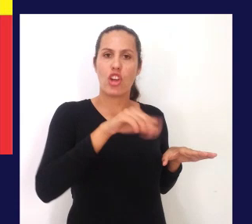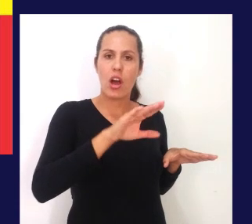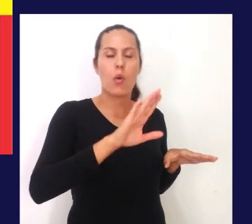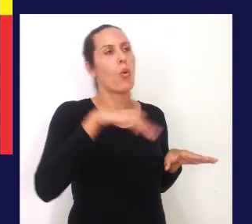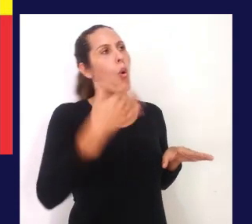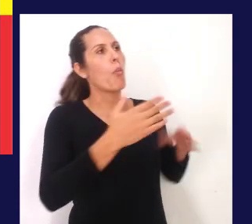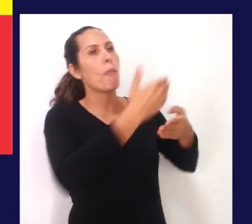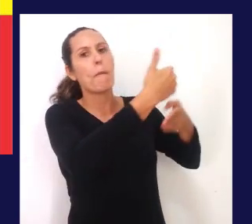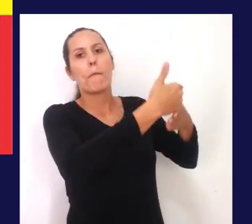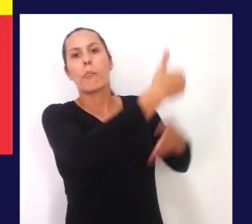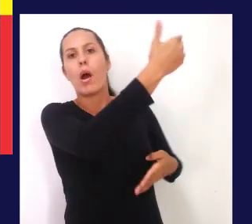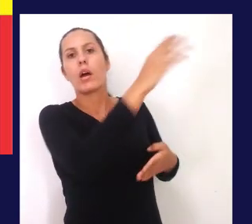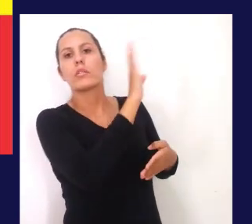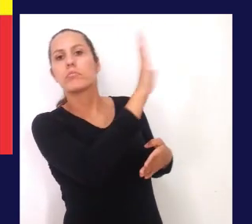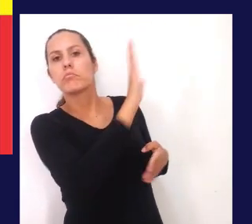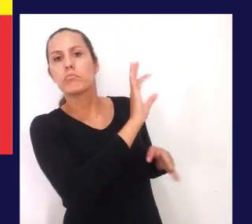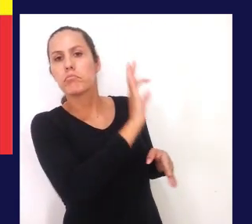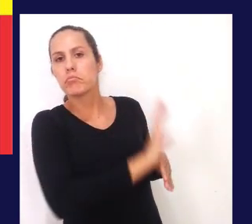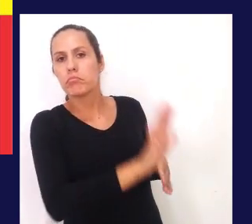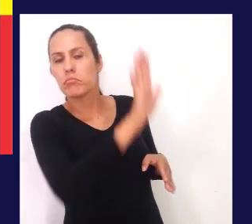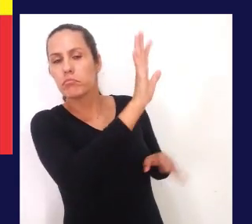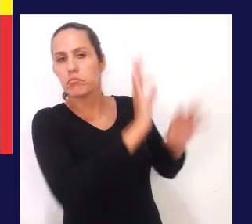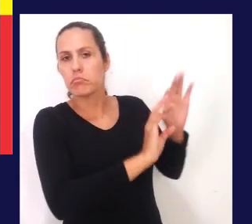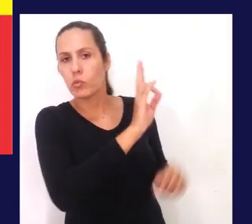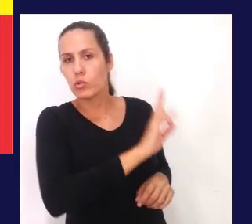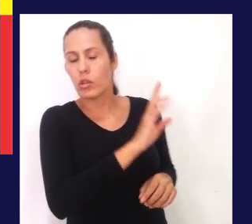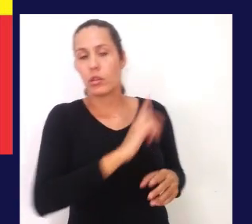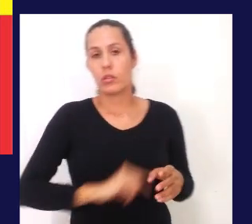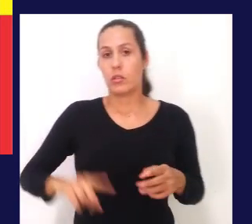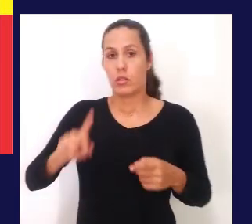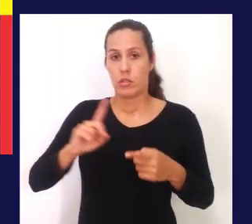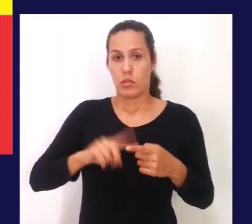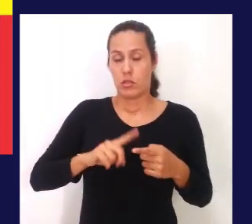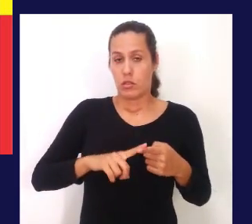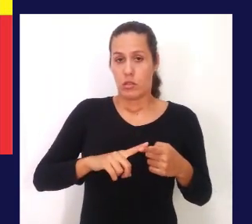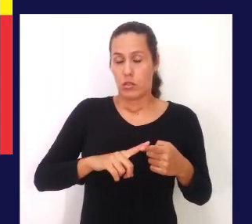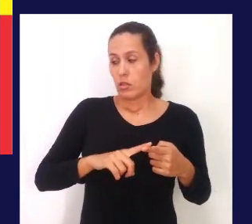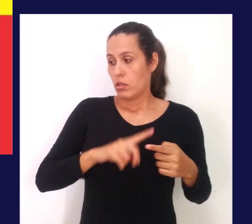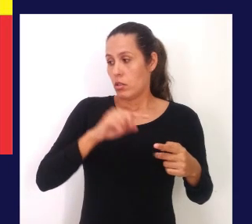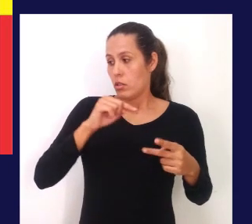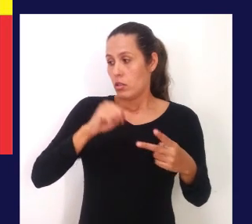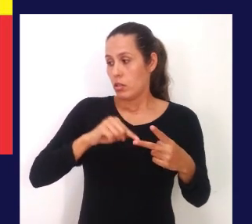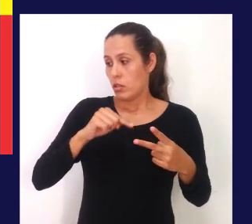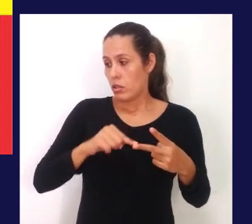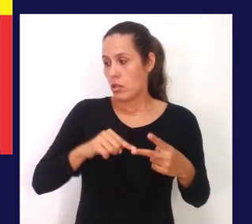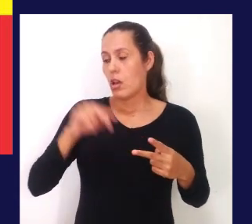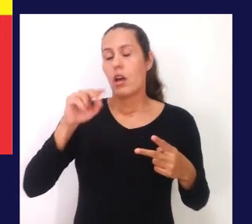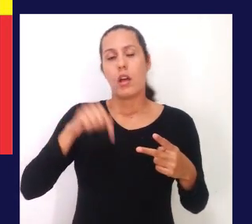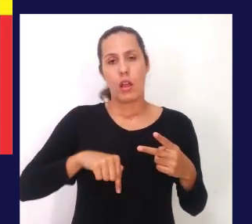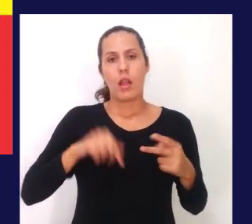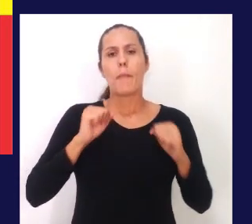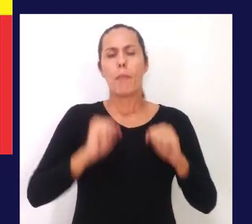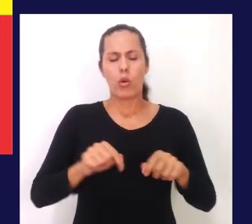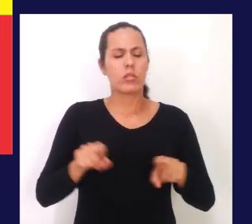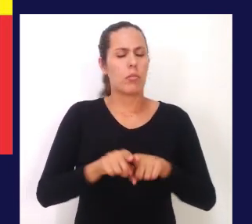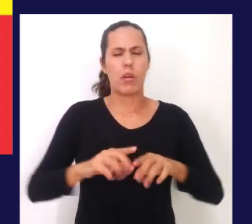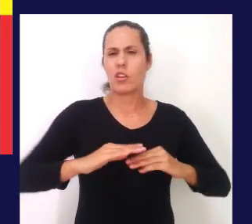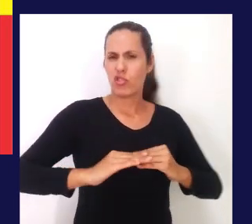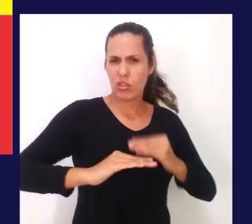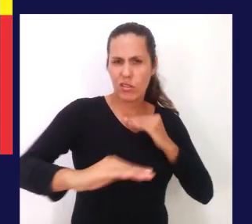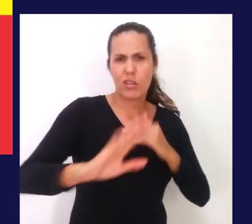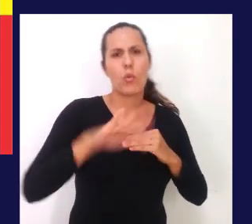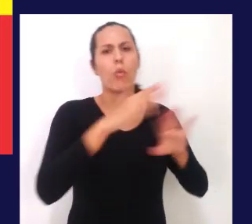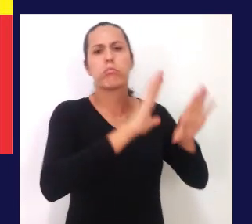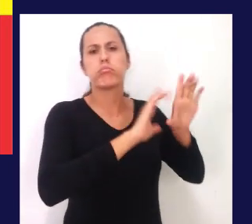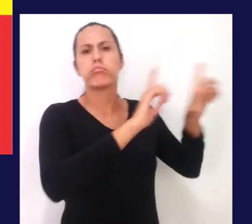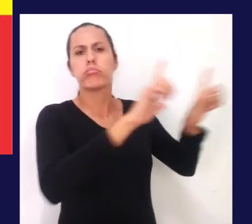no revestimento de pisos e de paredes. A ardósia, além de revestimento de pisos